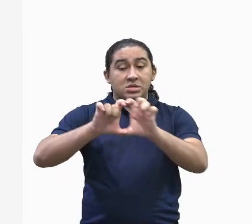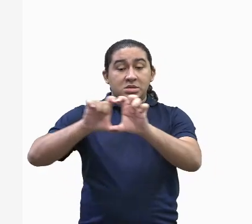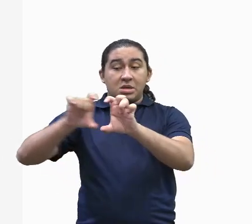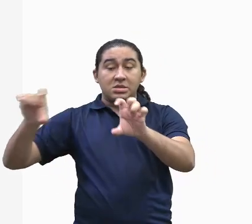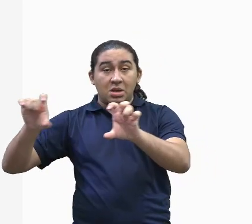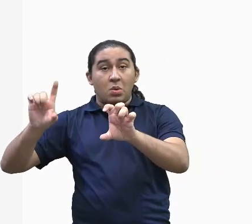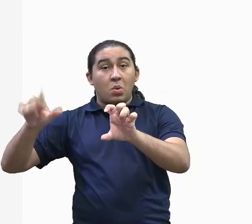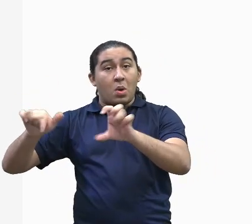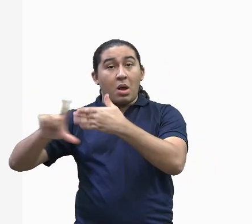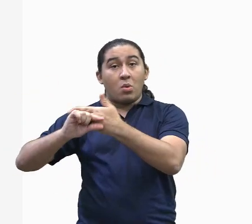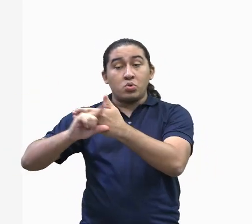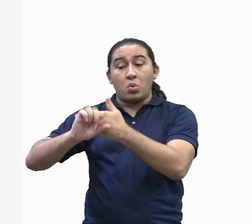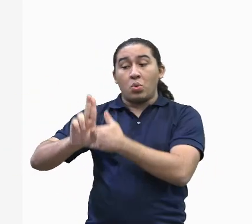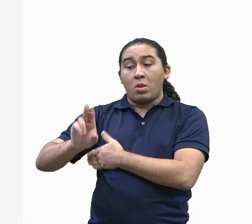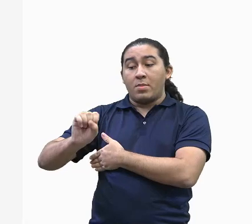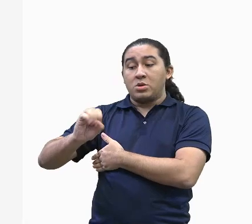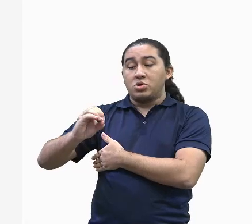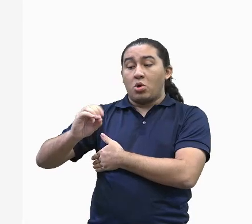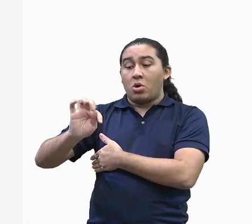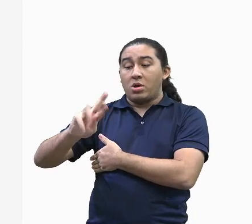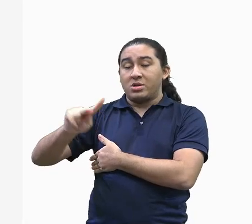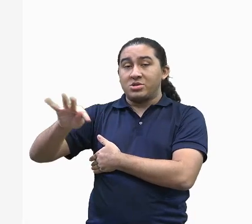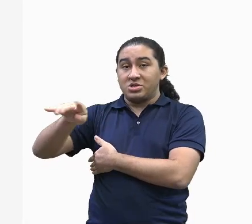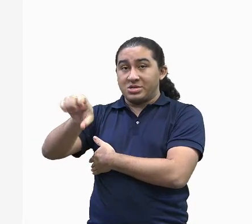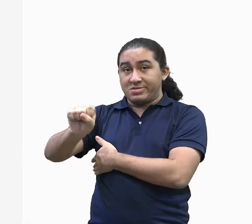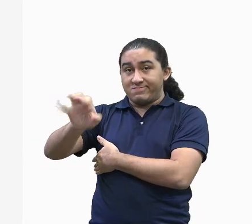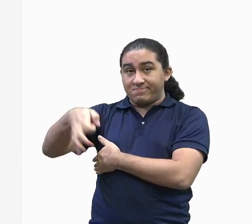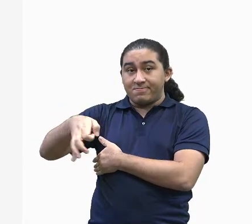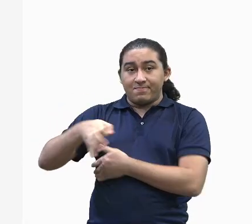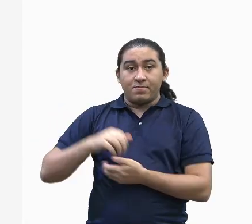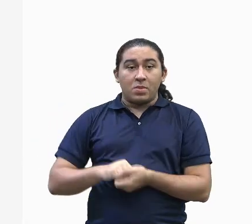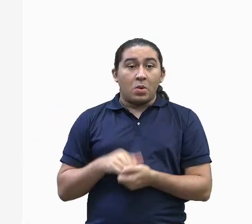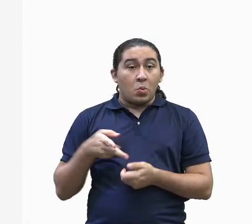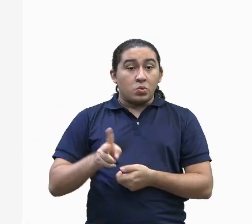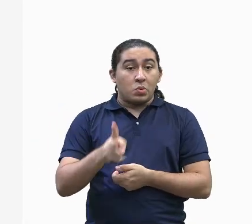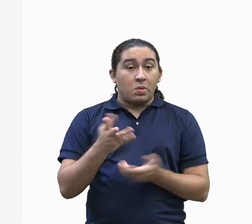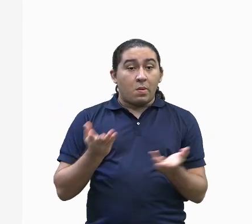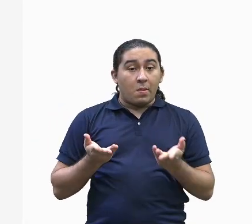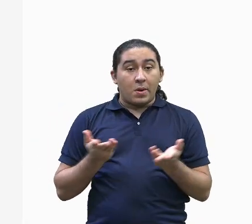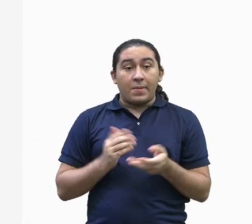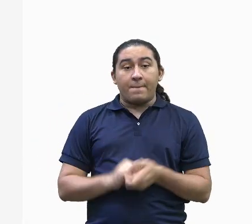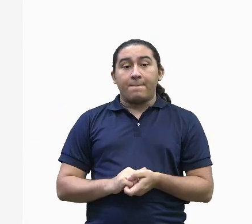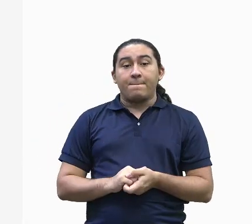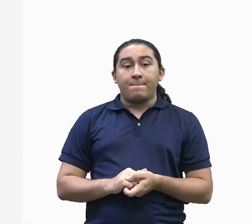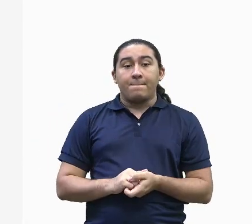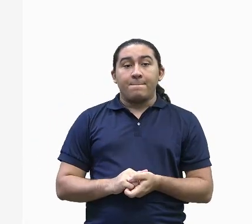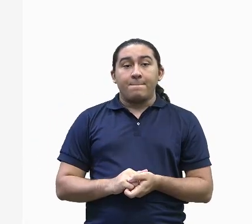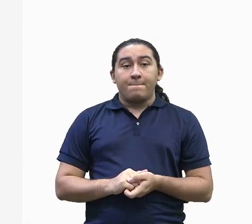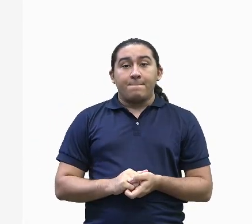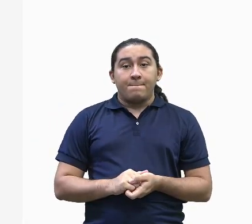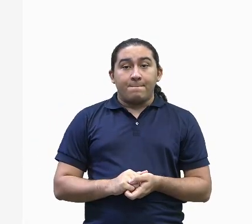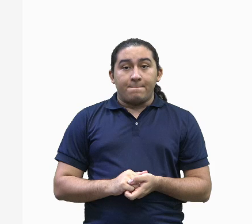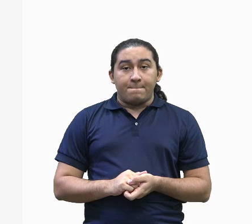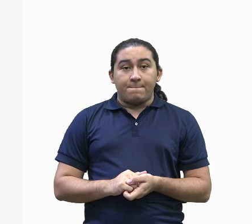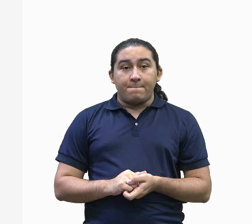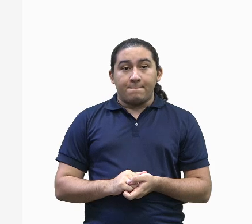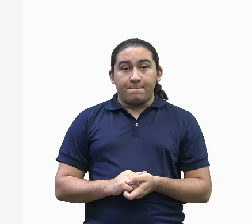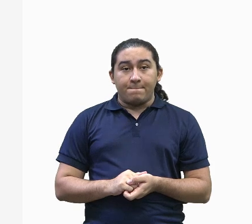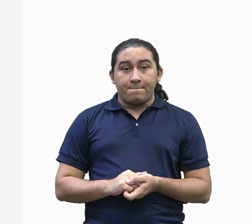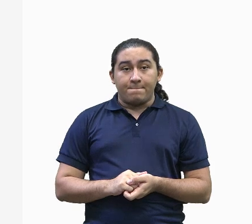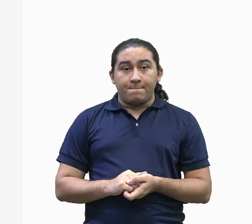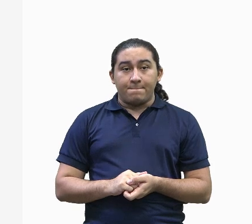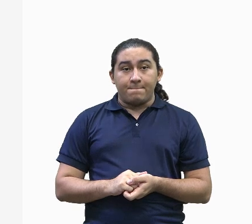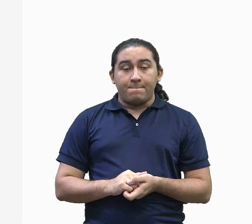do Sócrates, certinho? Então, continuando, vamos ver a classificação de